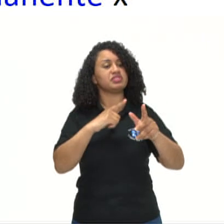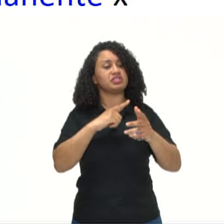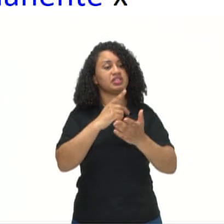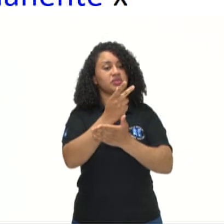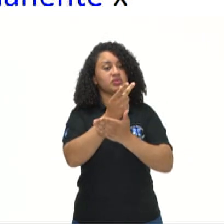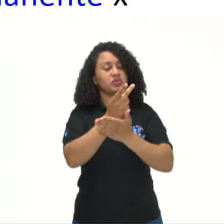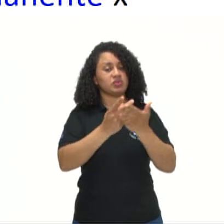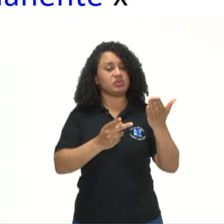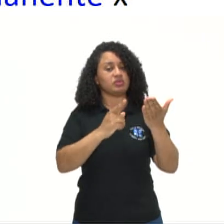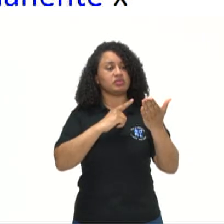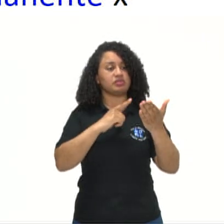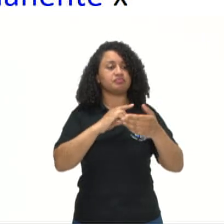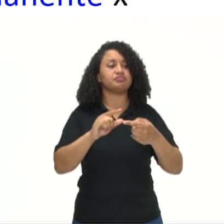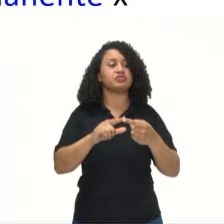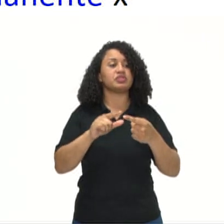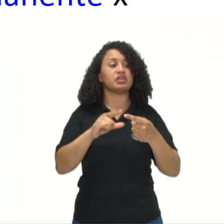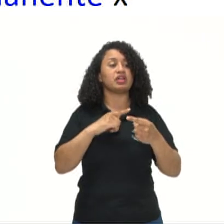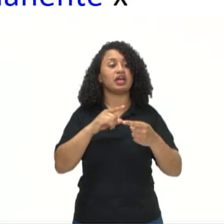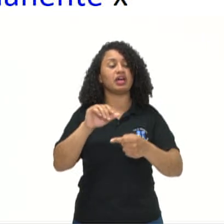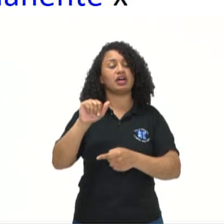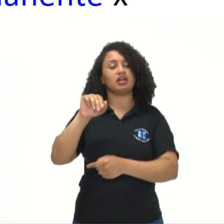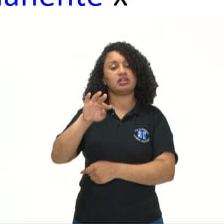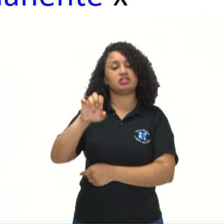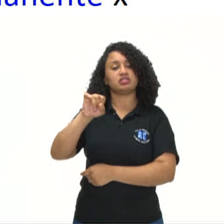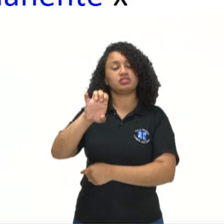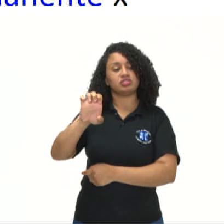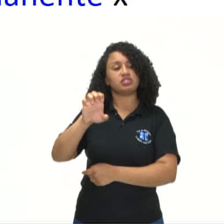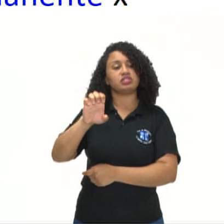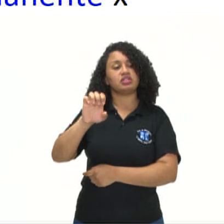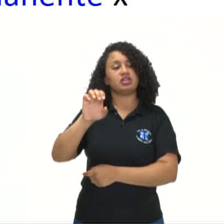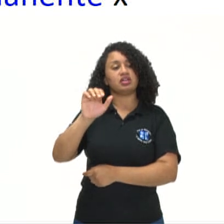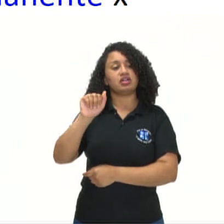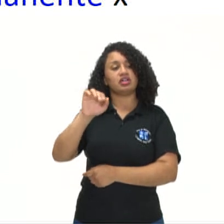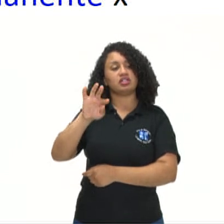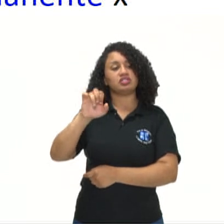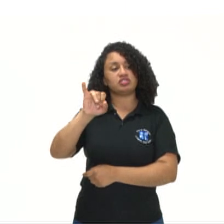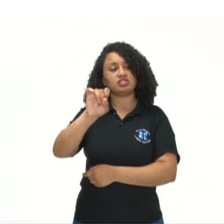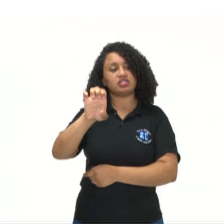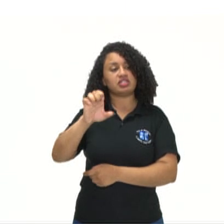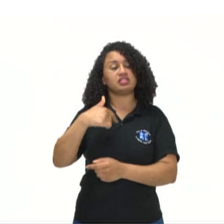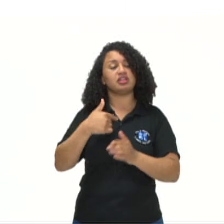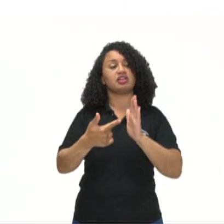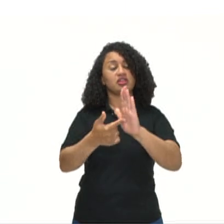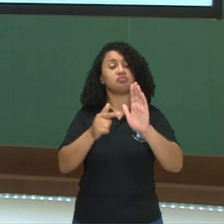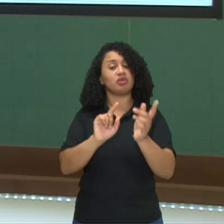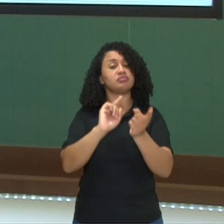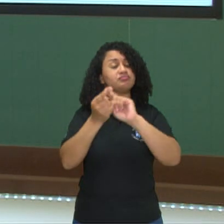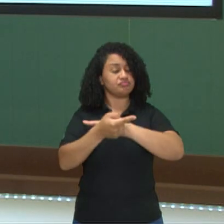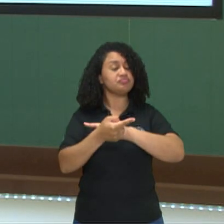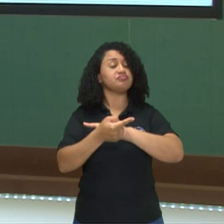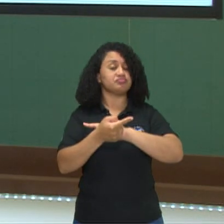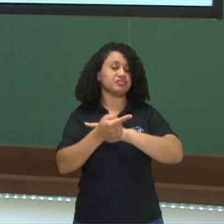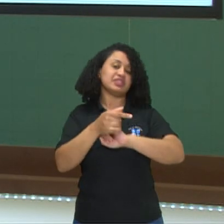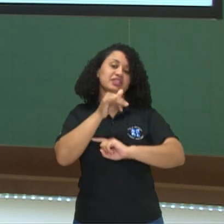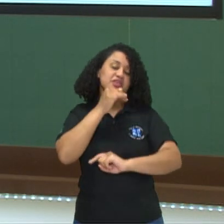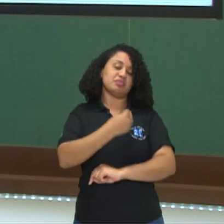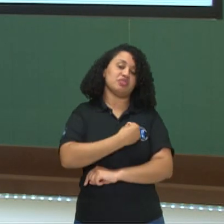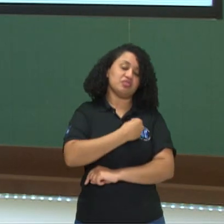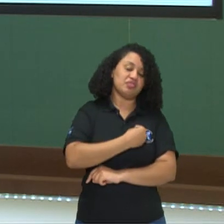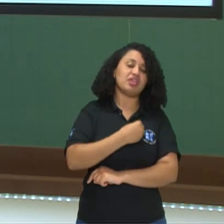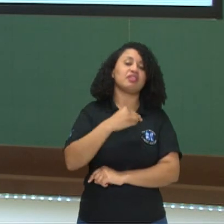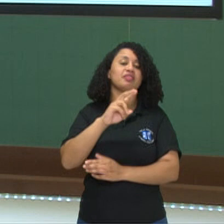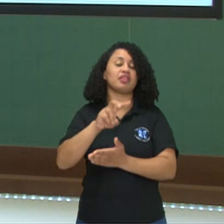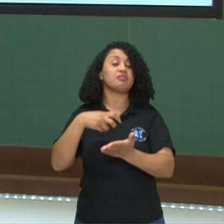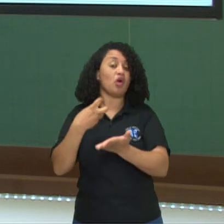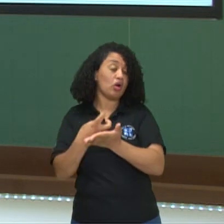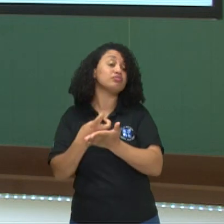antítese a figura de linguagem que expressa uma oposição, vida e morte. Na verdade, foi o que você encontrou aqui, ó. Todas essas